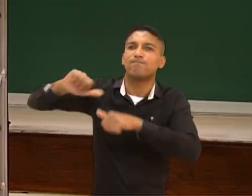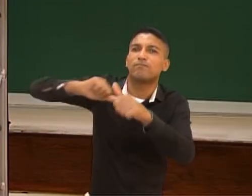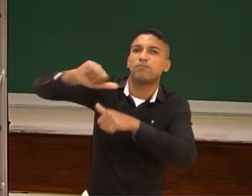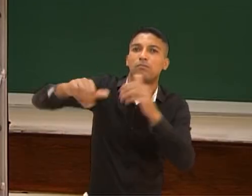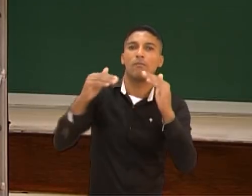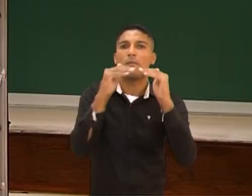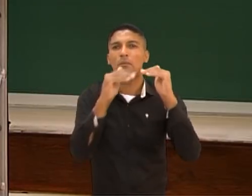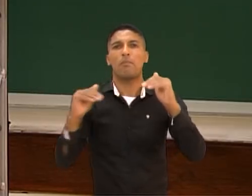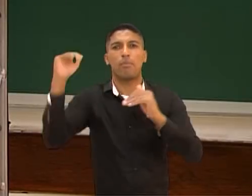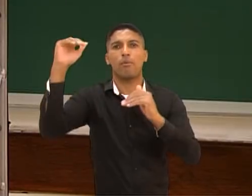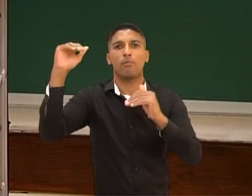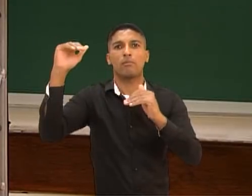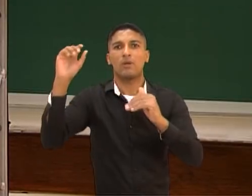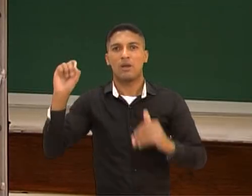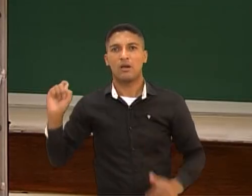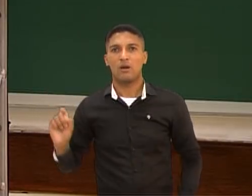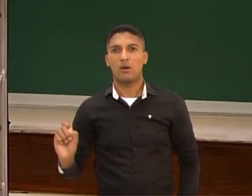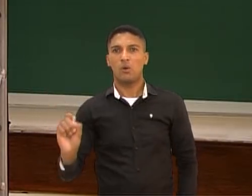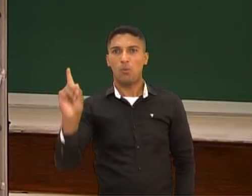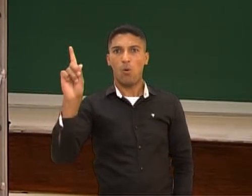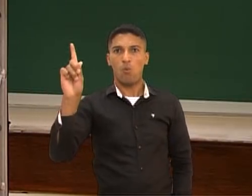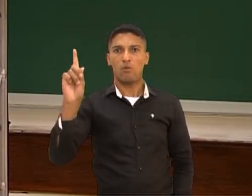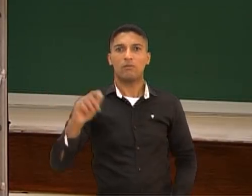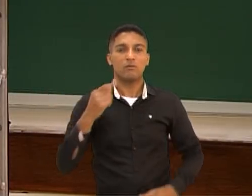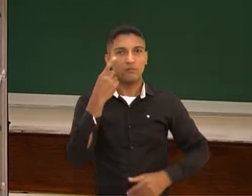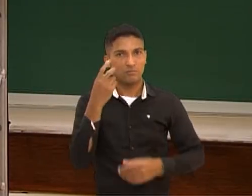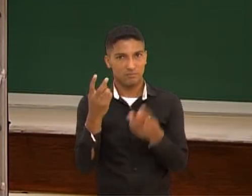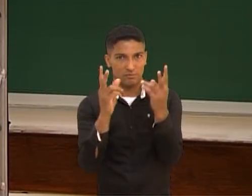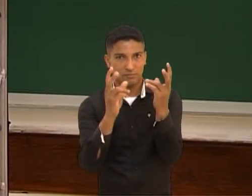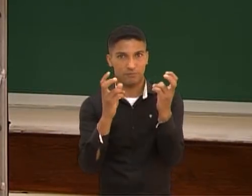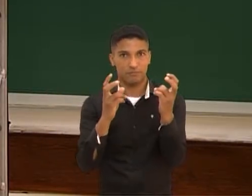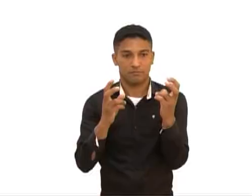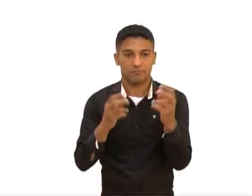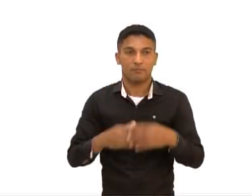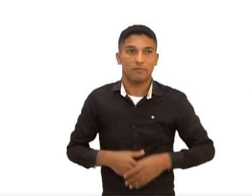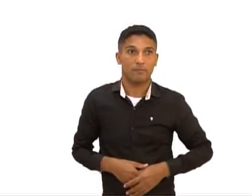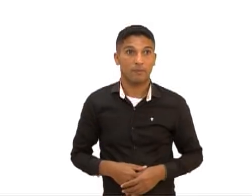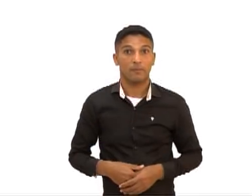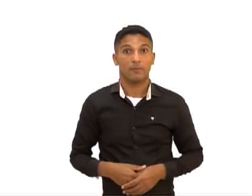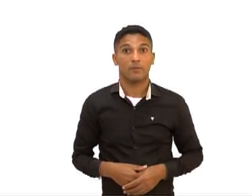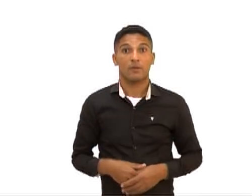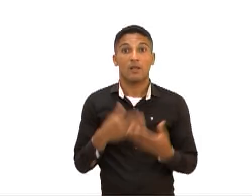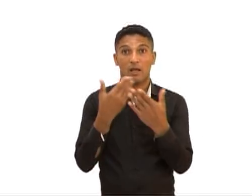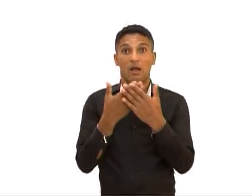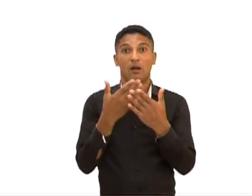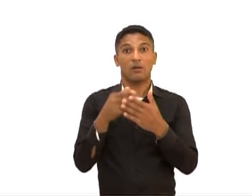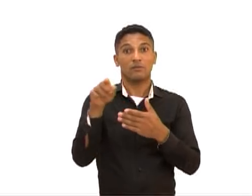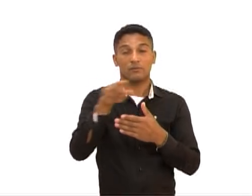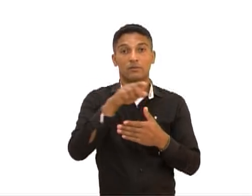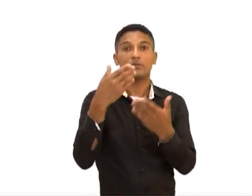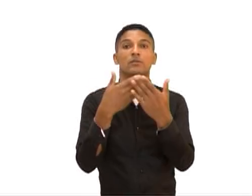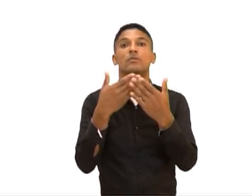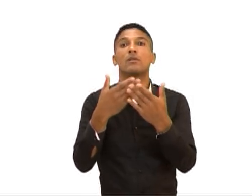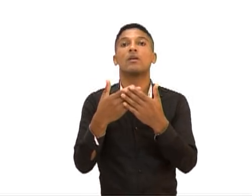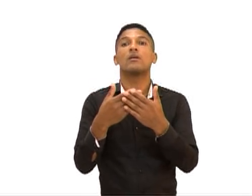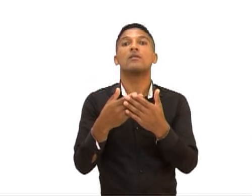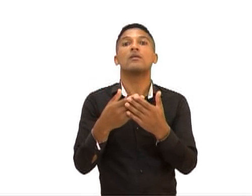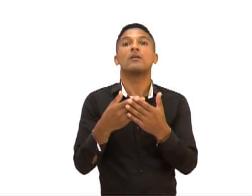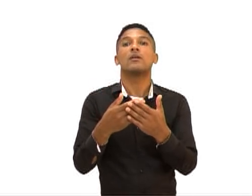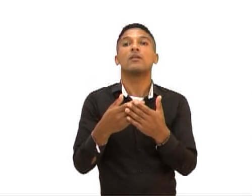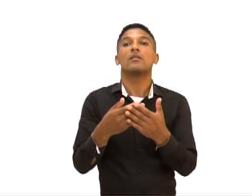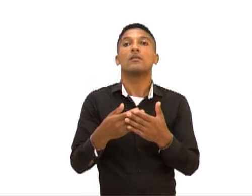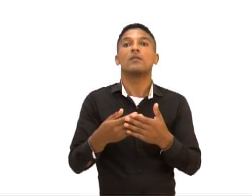Então, nessa aula, né, a gente trouxe para vocês as características do texto informativo, né, dos textos didáticos. Nós